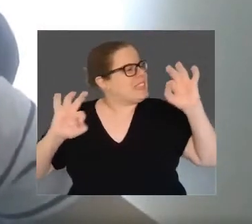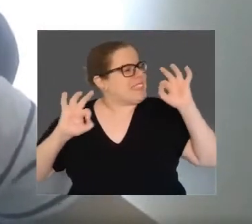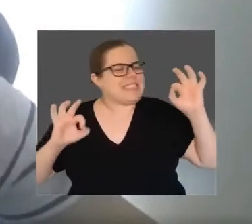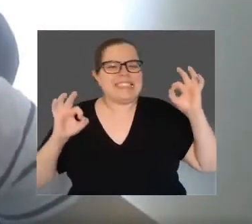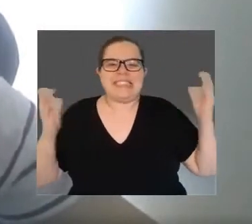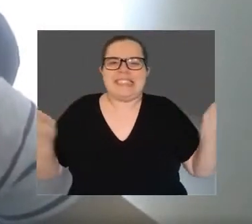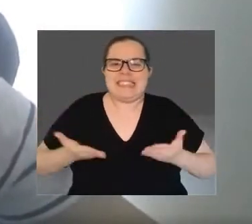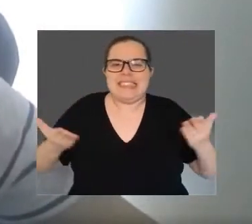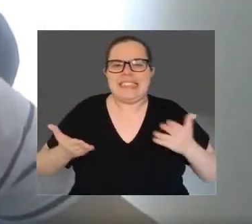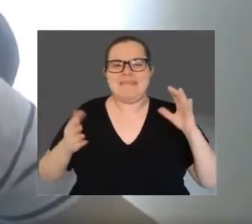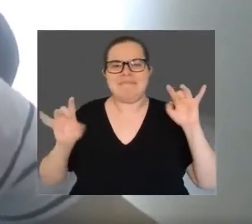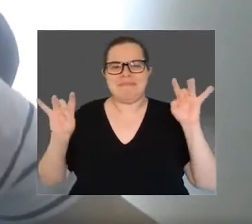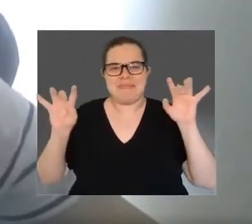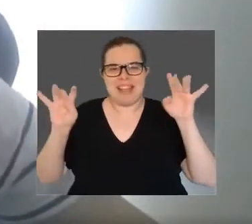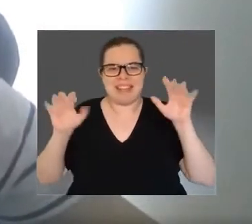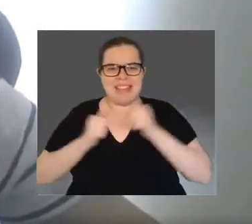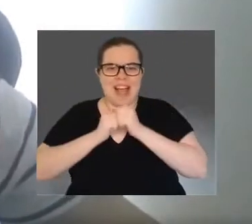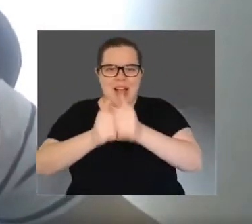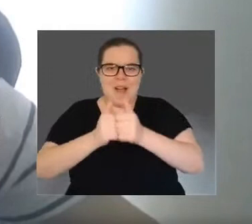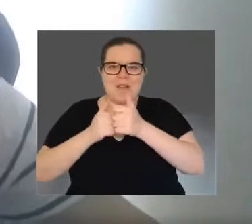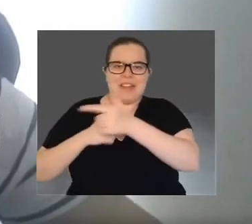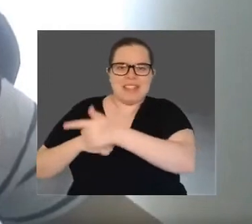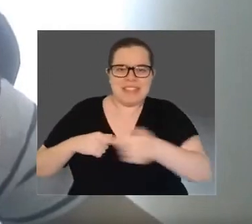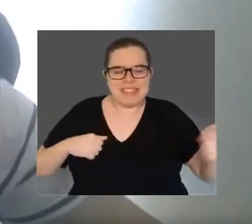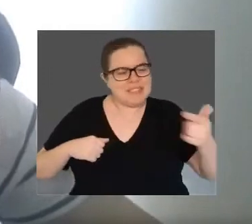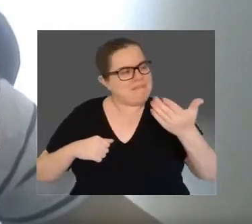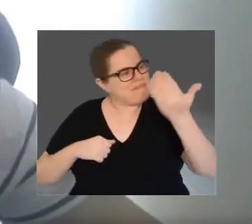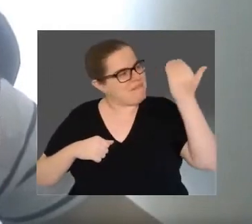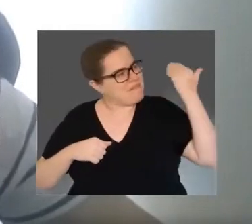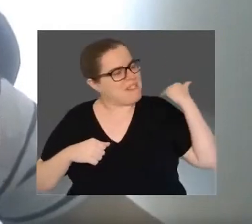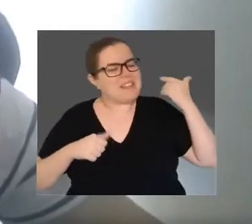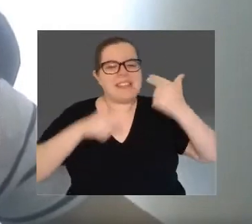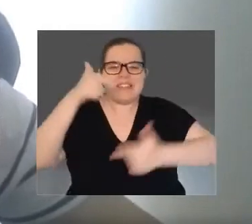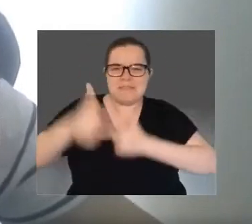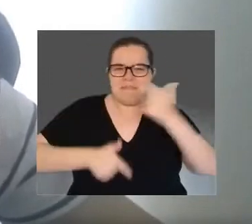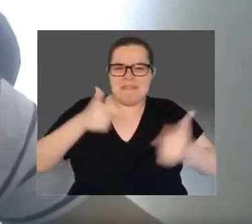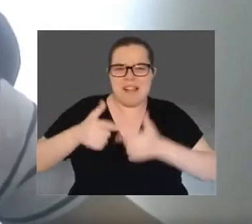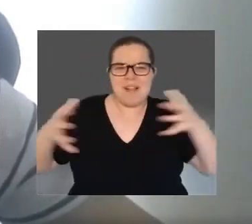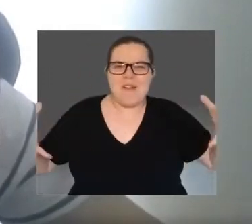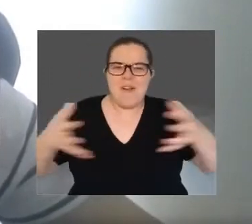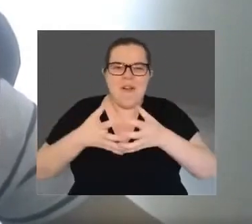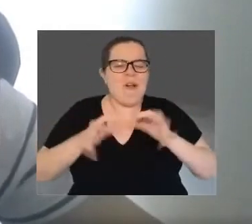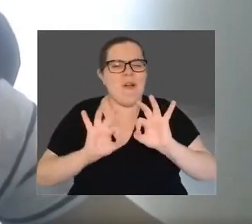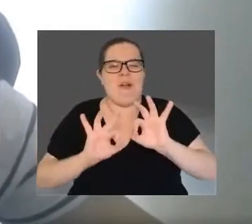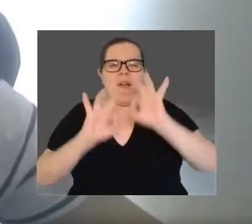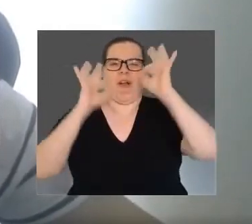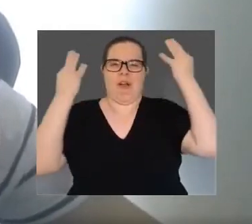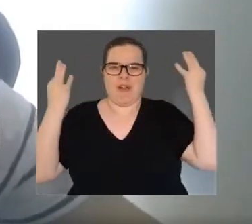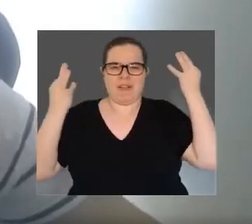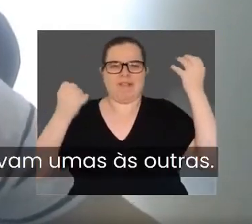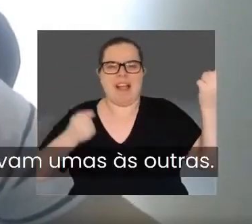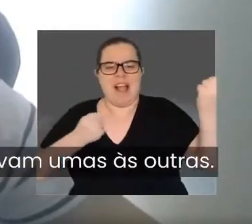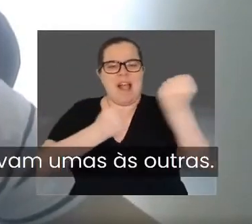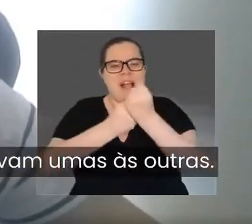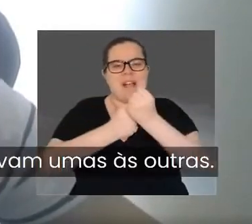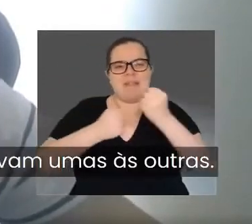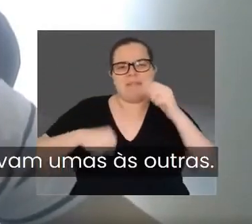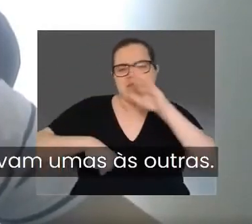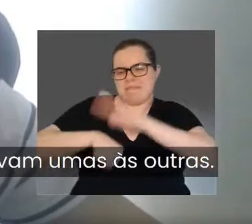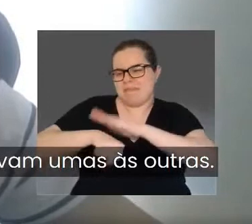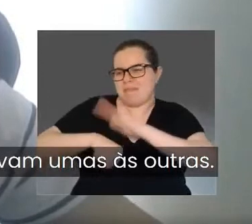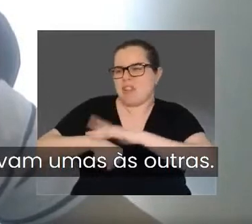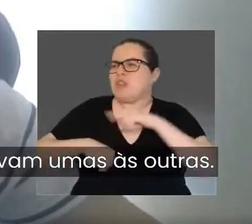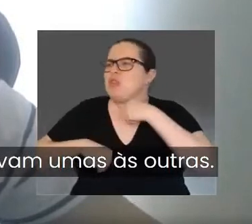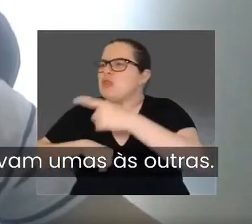pôde acompanhá-las durante uma semana e ver o trabalho em equipe delas também, o quanto elas se apoiavam, uma